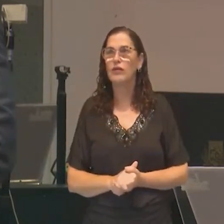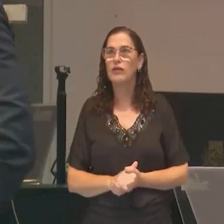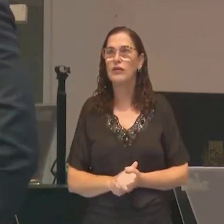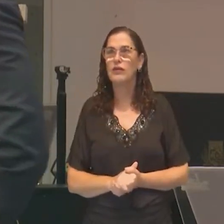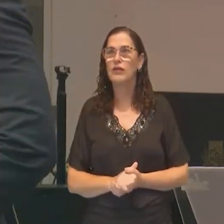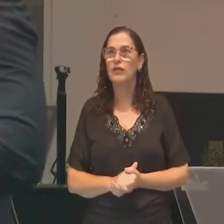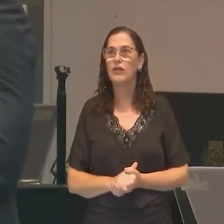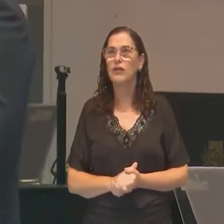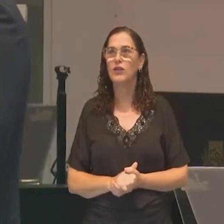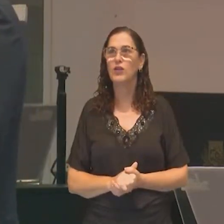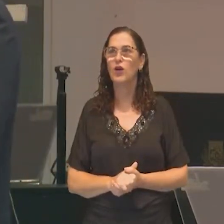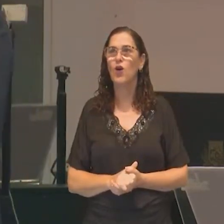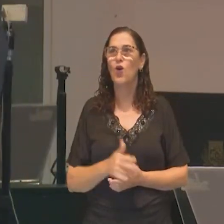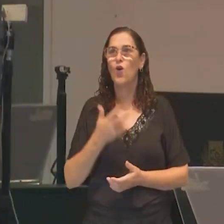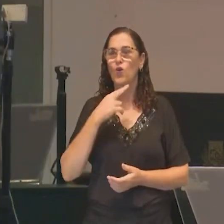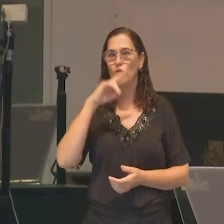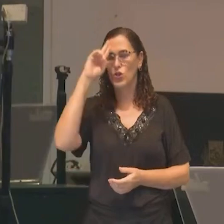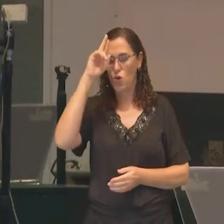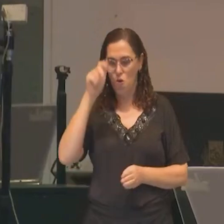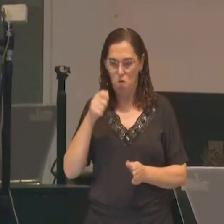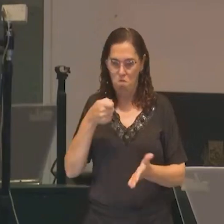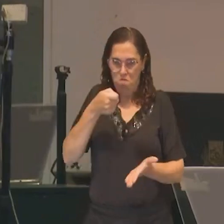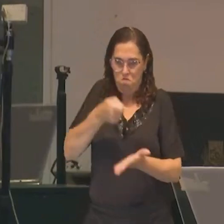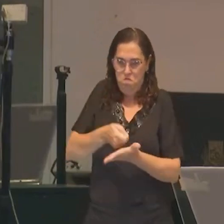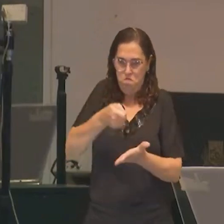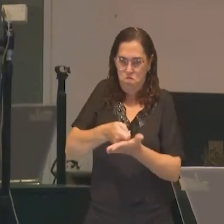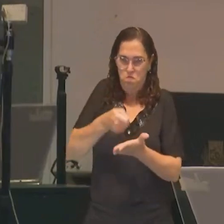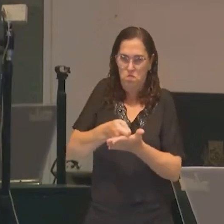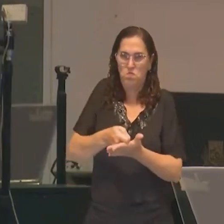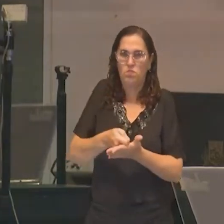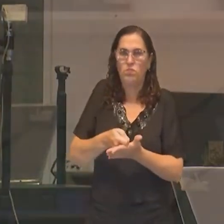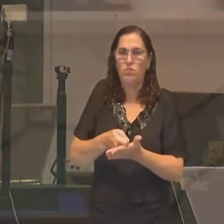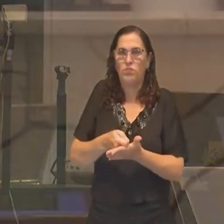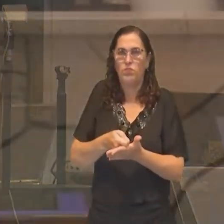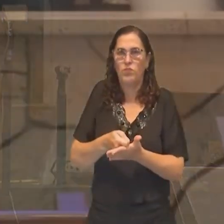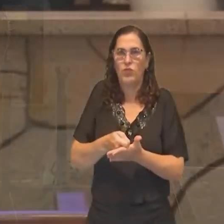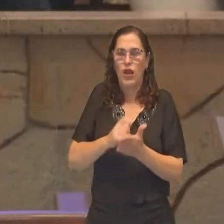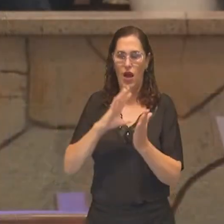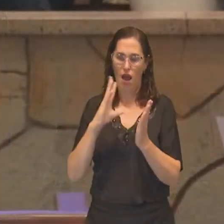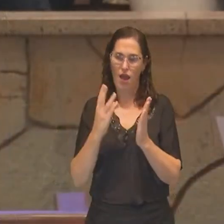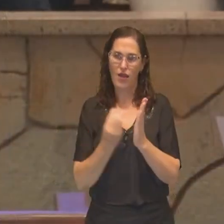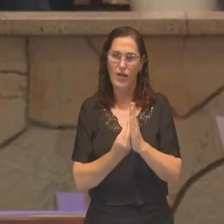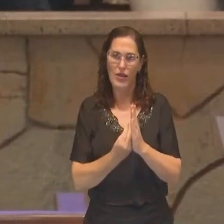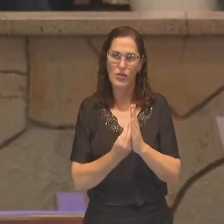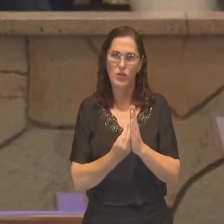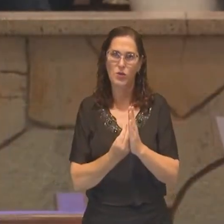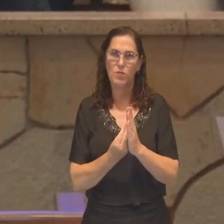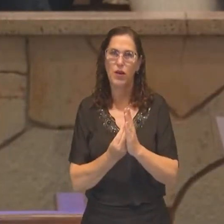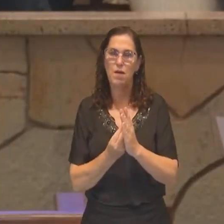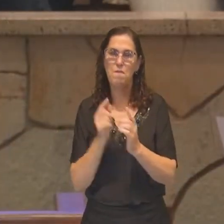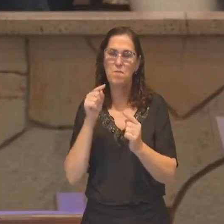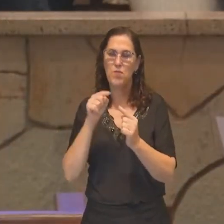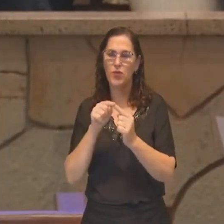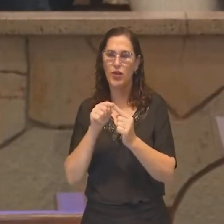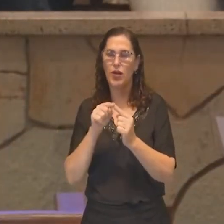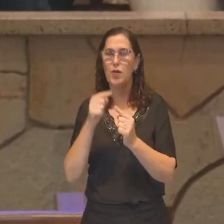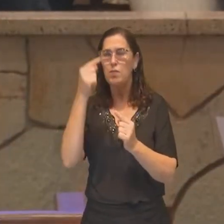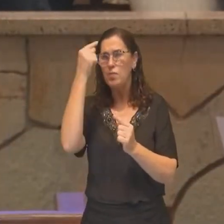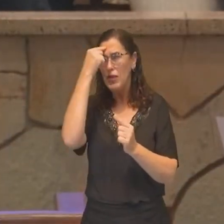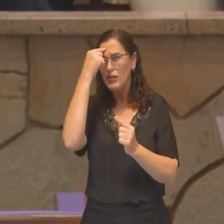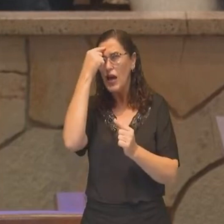O Senhor, portanto, repreendeu duramente esta igreja para que eles pudessem repensar a